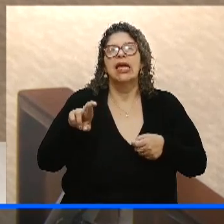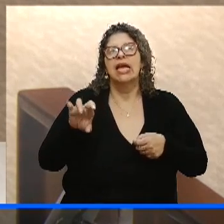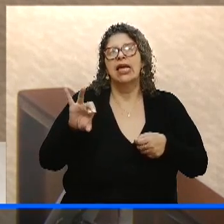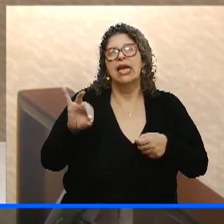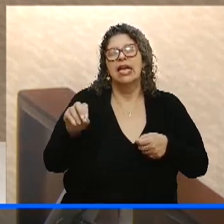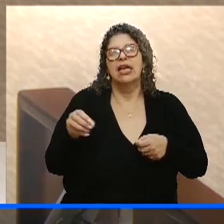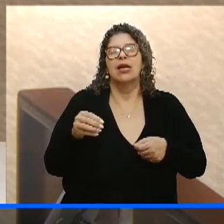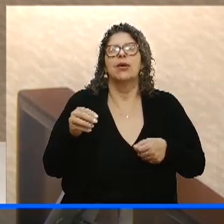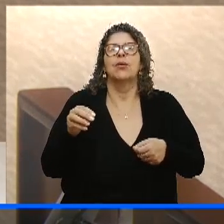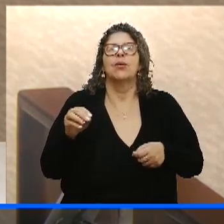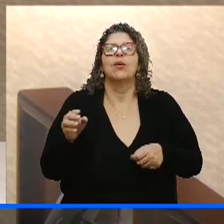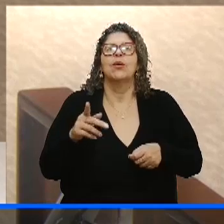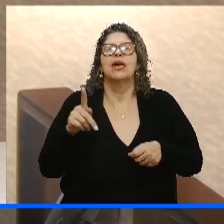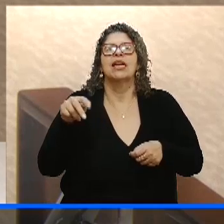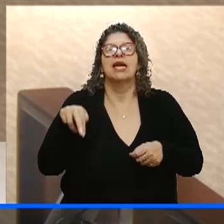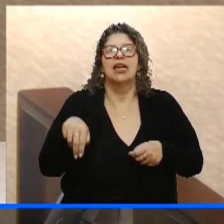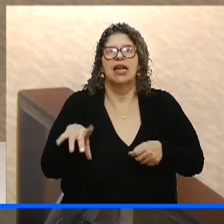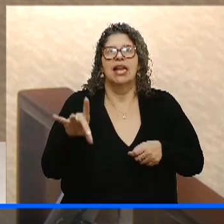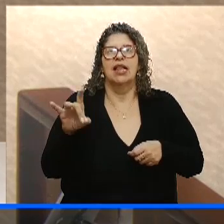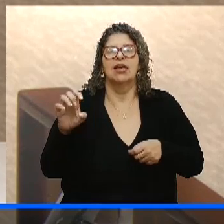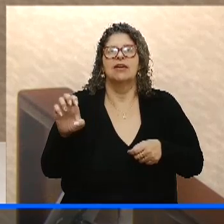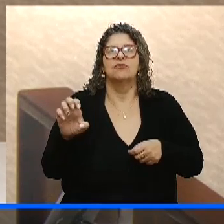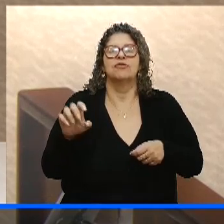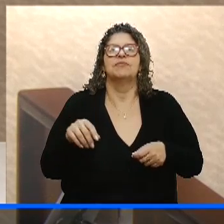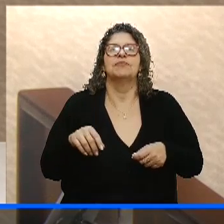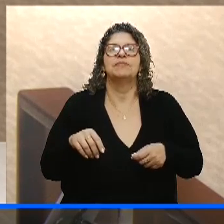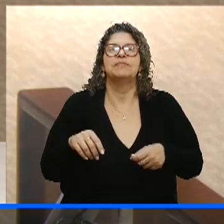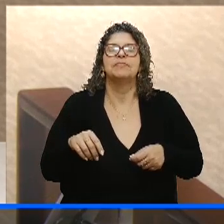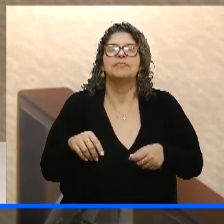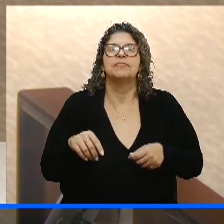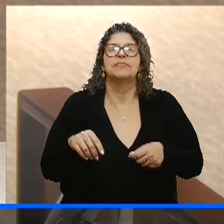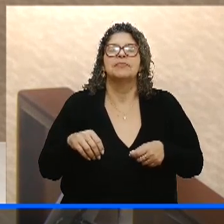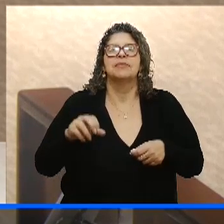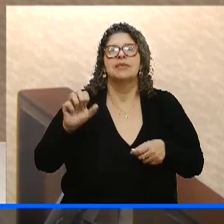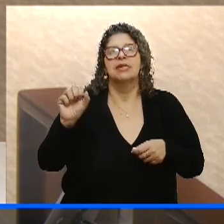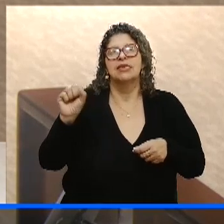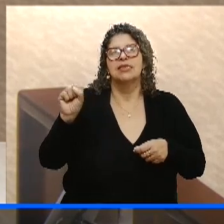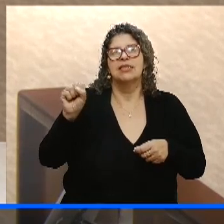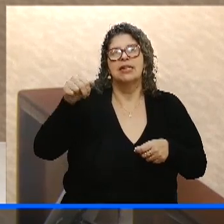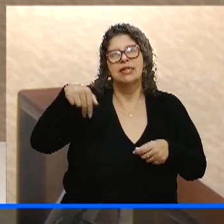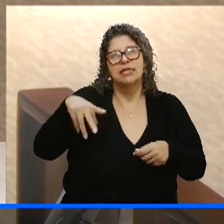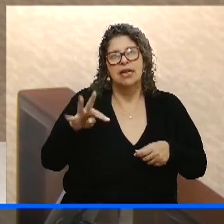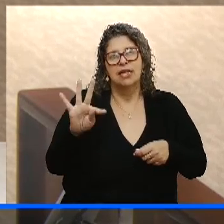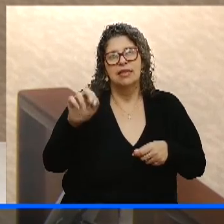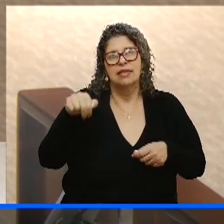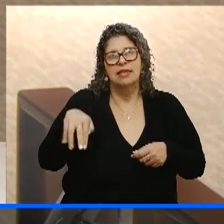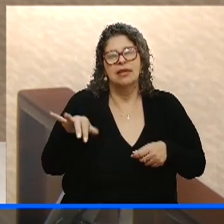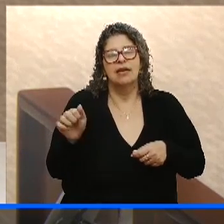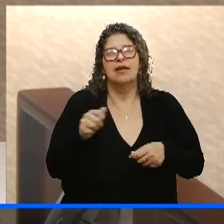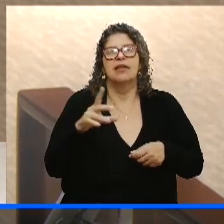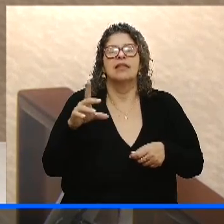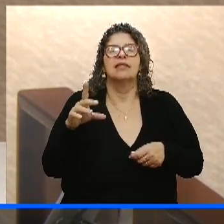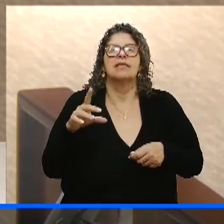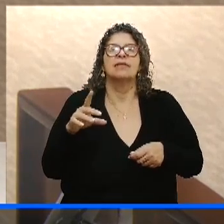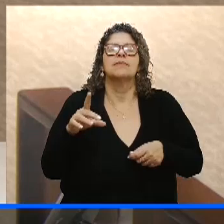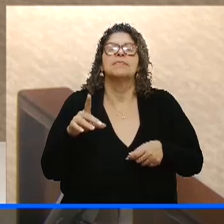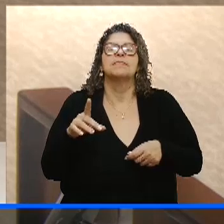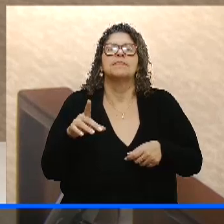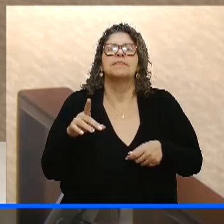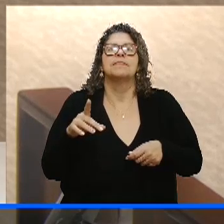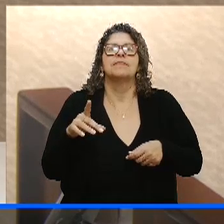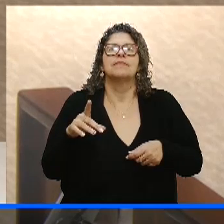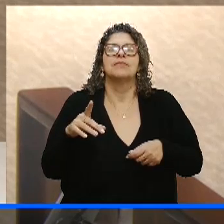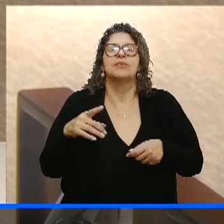de 6 o deputado fábio branco santana da boa vista do prefeito ailton de oliveira freitas